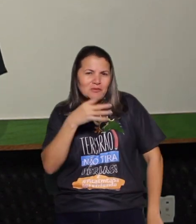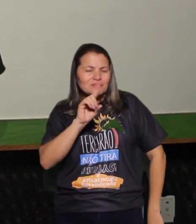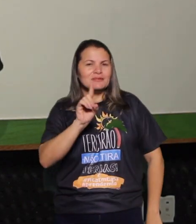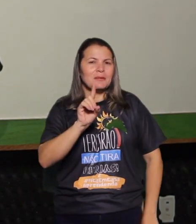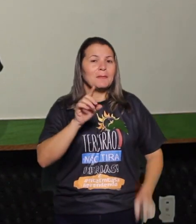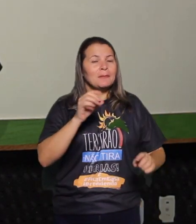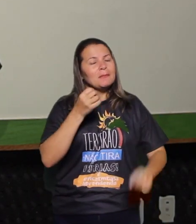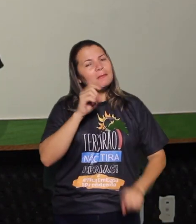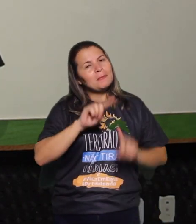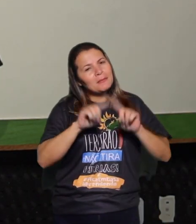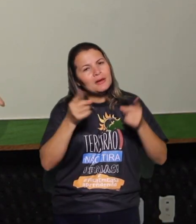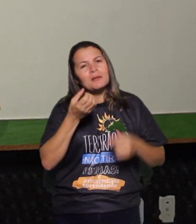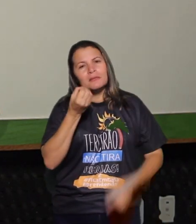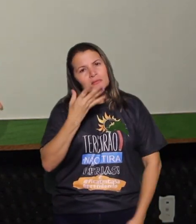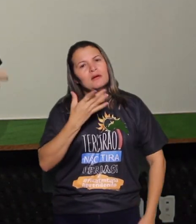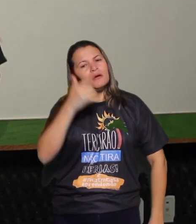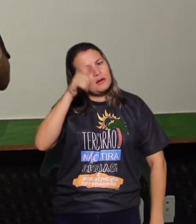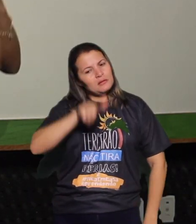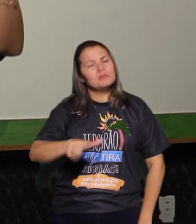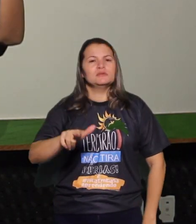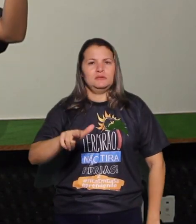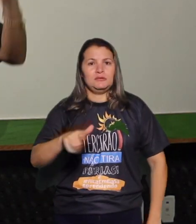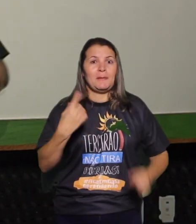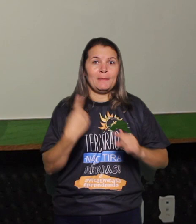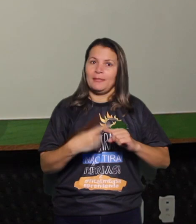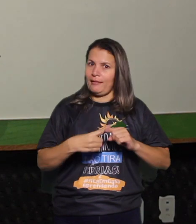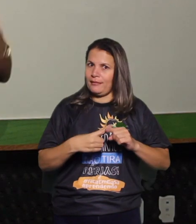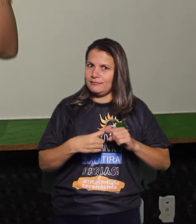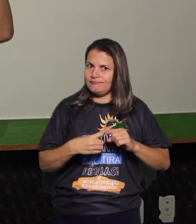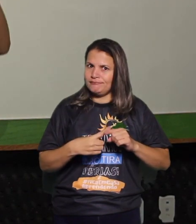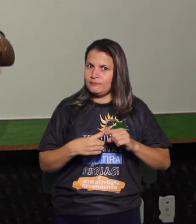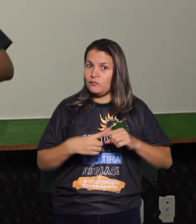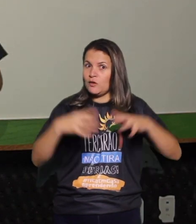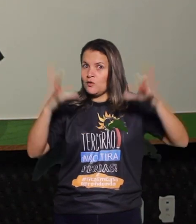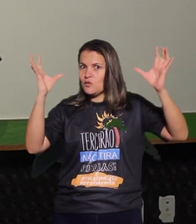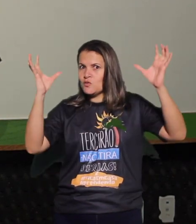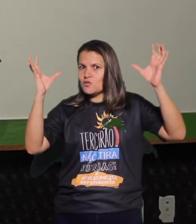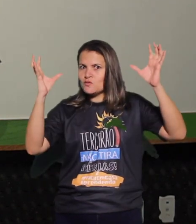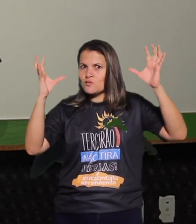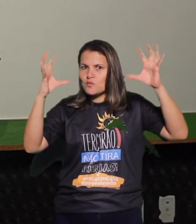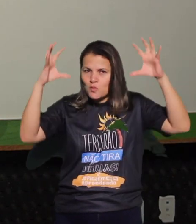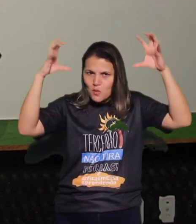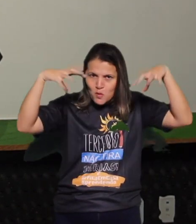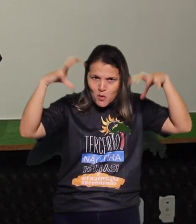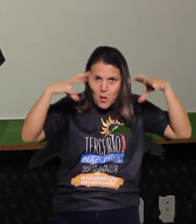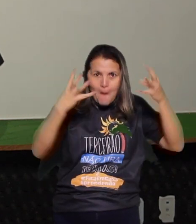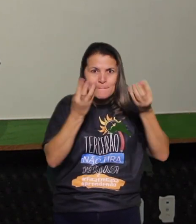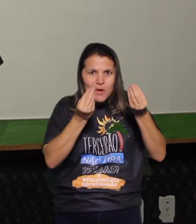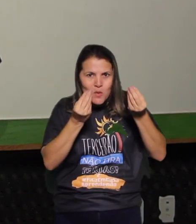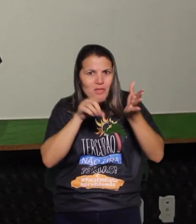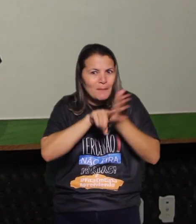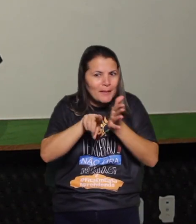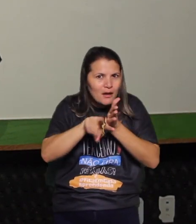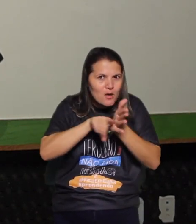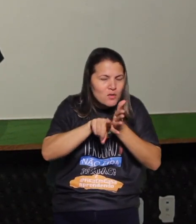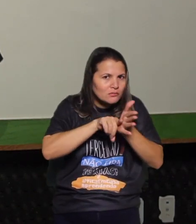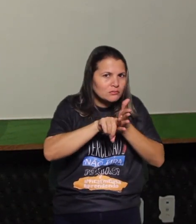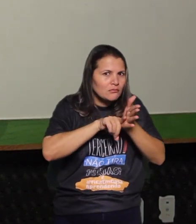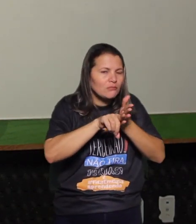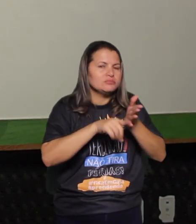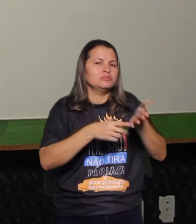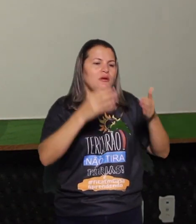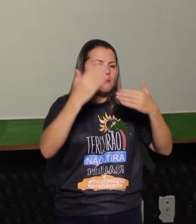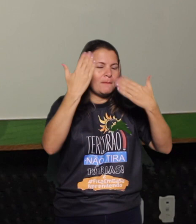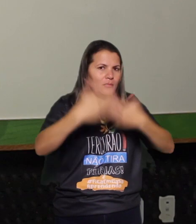reforçarmos porque cai como chuva, despenca na prova do concurso público